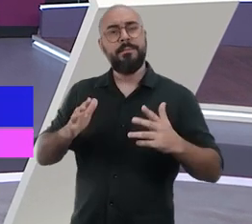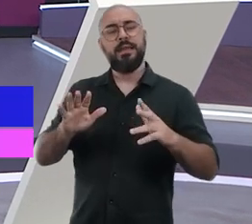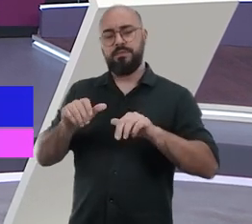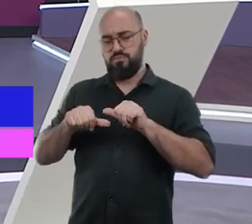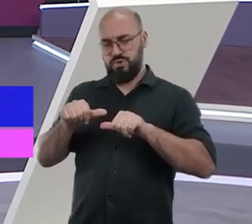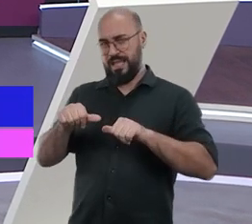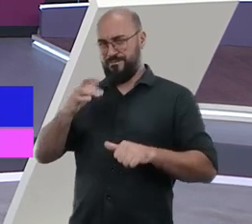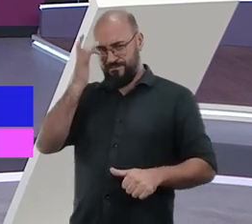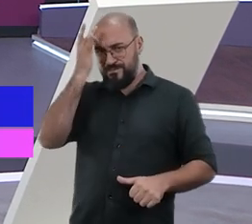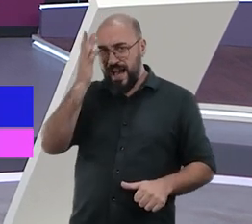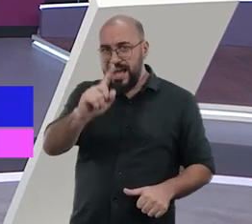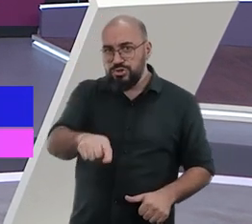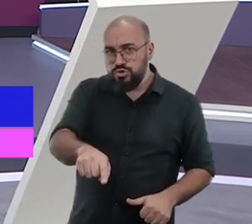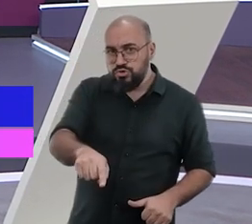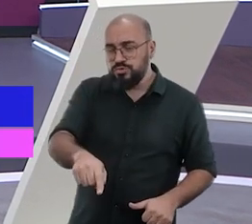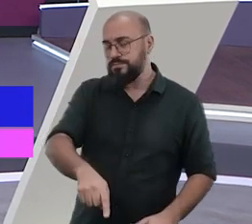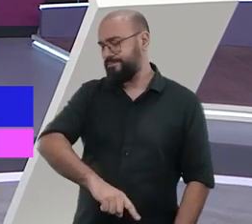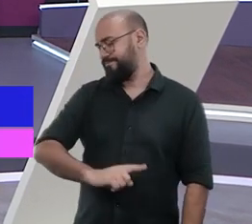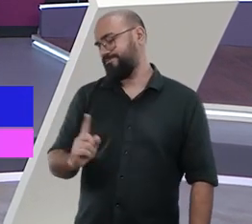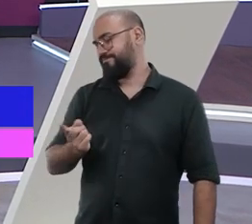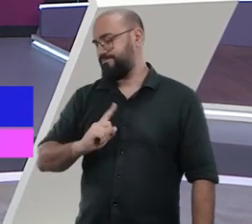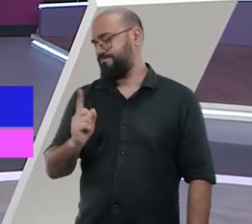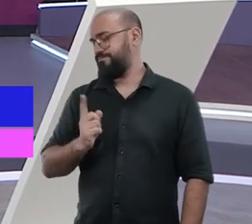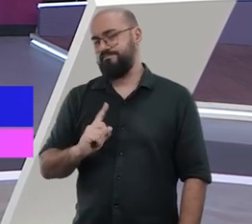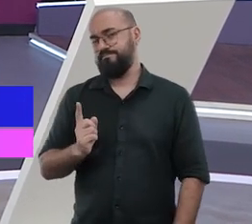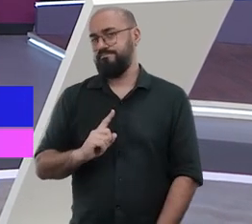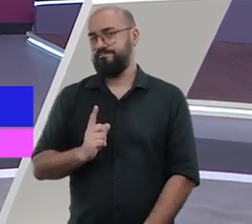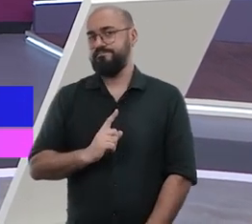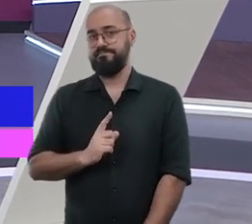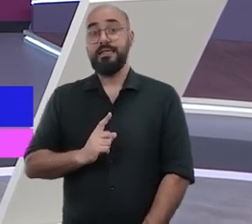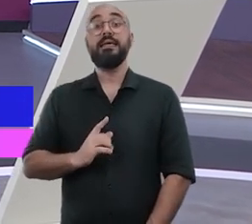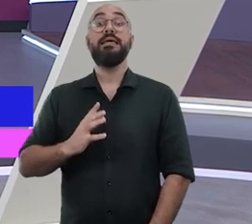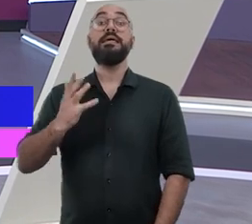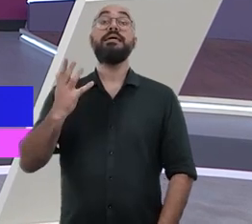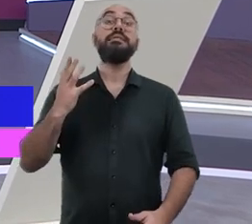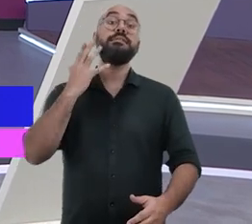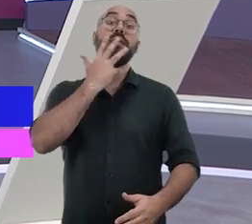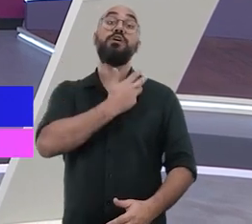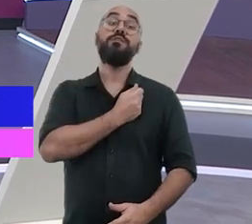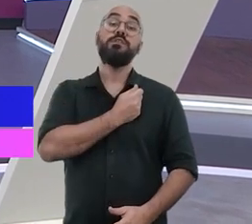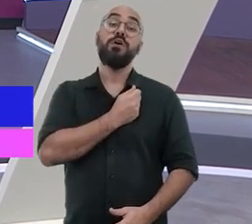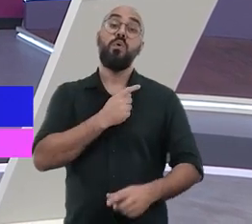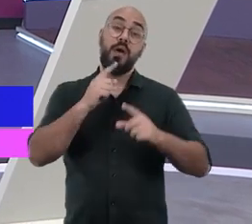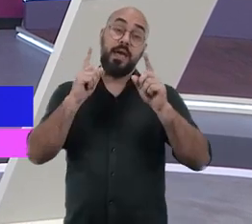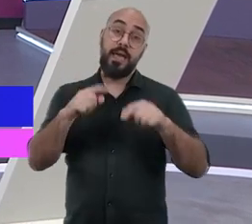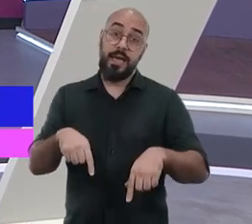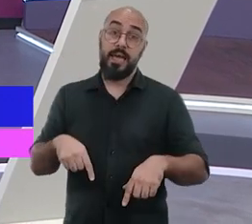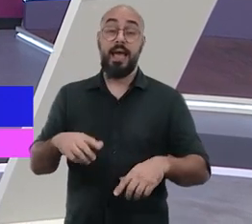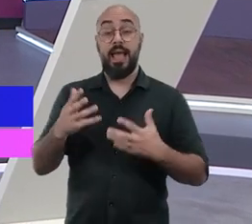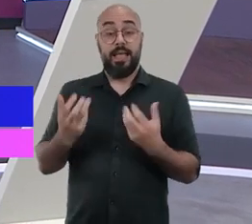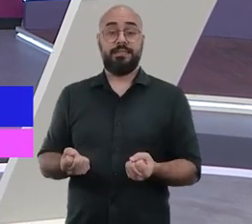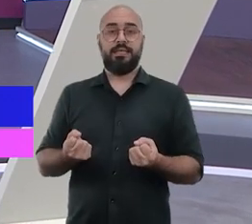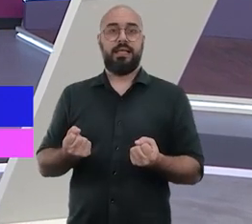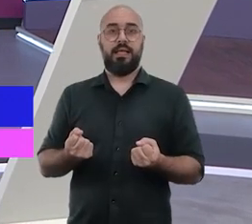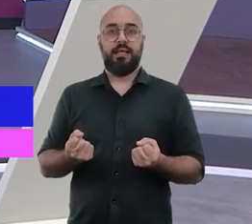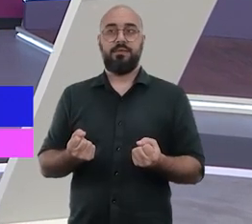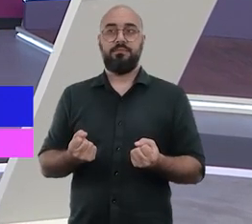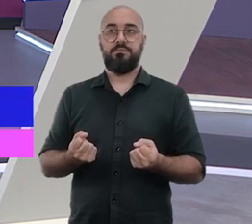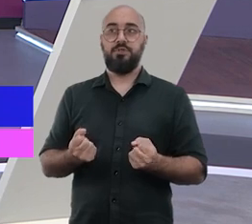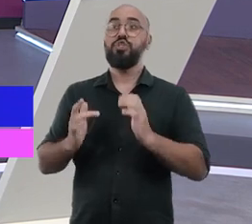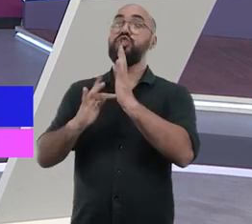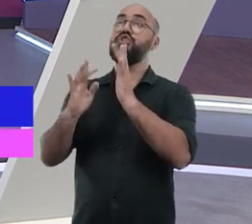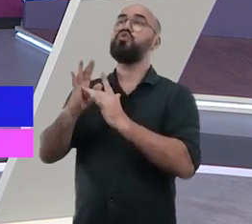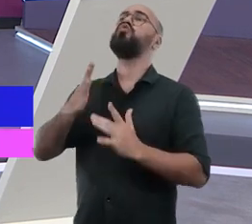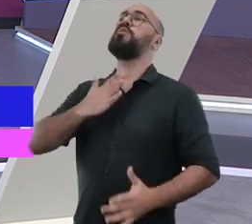céu. A salvação é hoje uma aceitação. Eu aceito Jesus como meu Senhor e